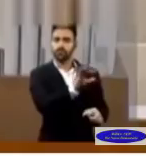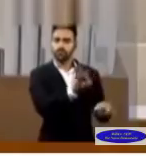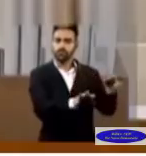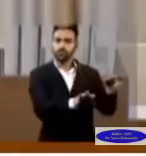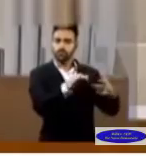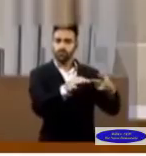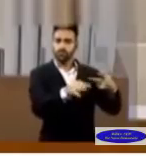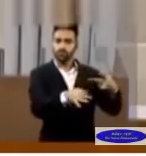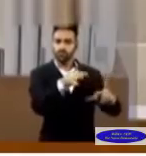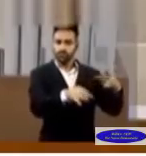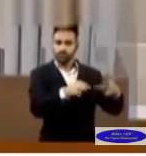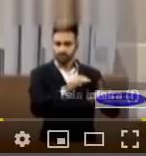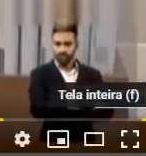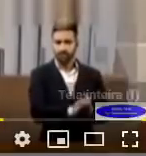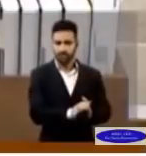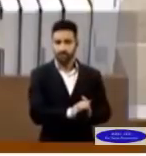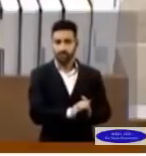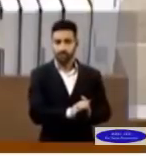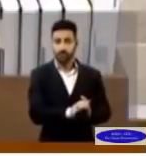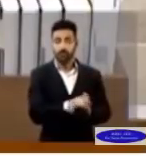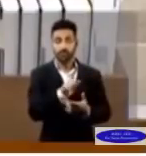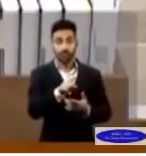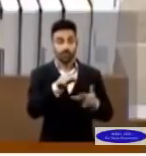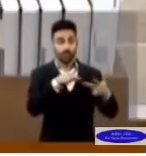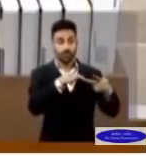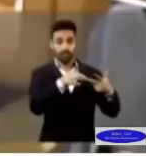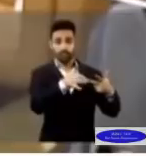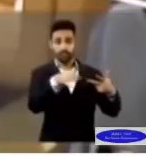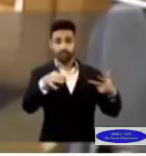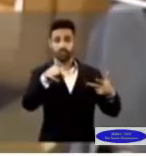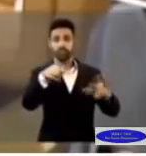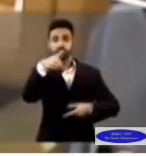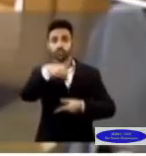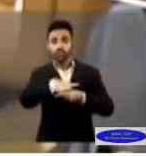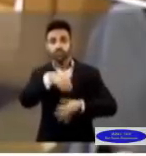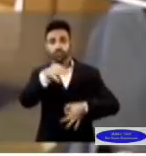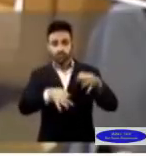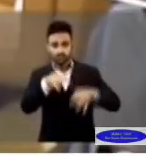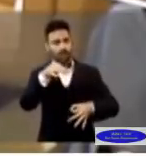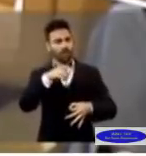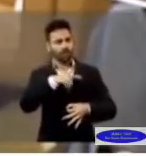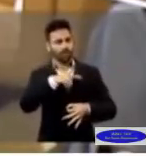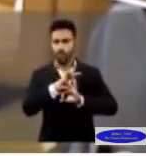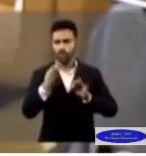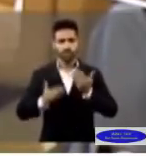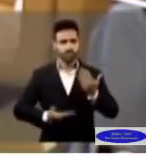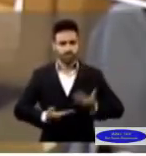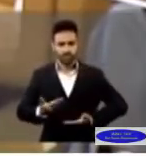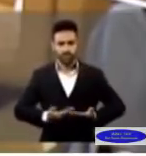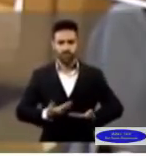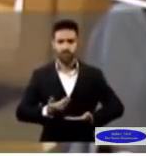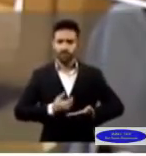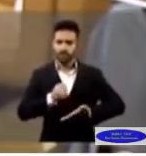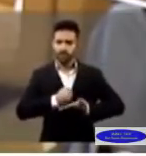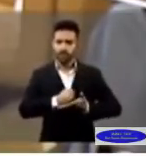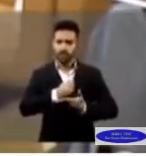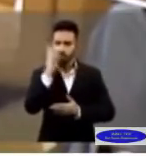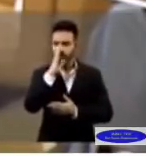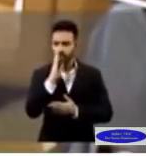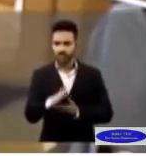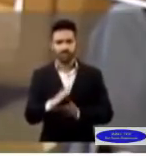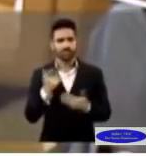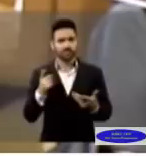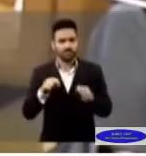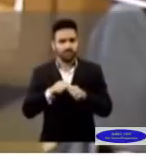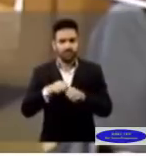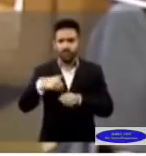a jurisdição em sua plenitude. E para que se chegue a essa conclusão, senhor presidente, senhores ministros, senhoras